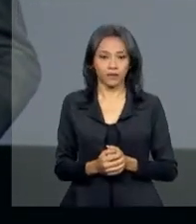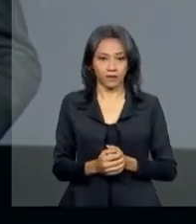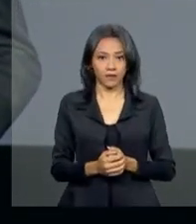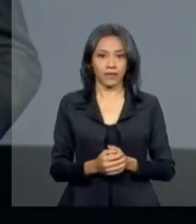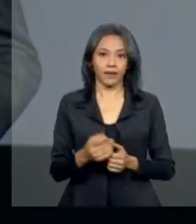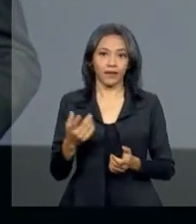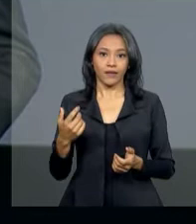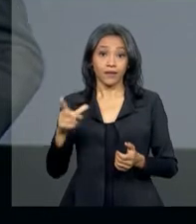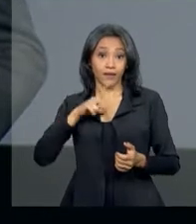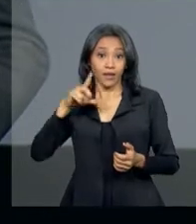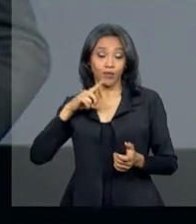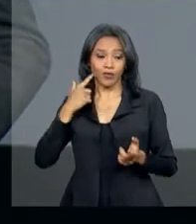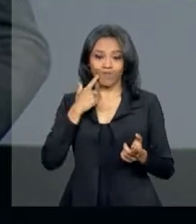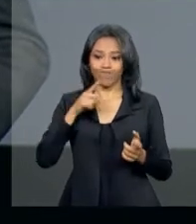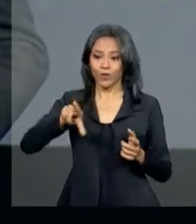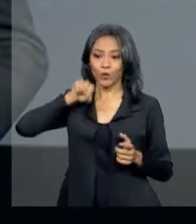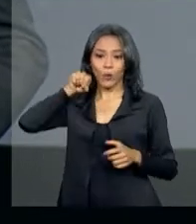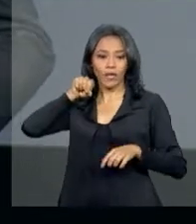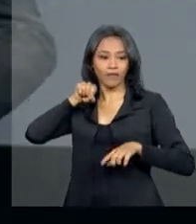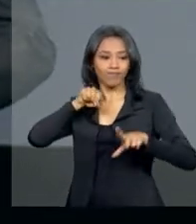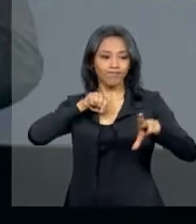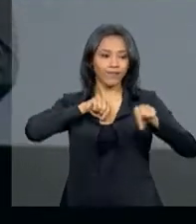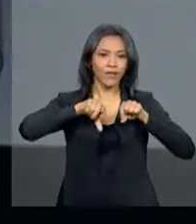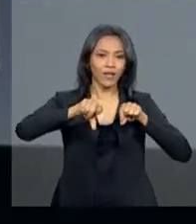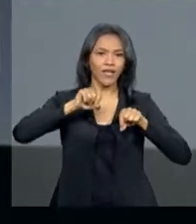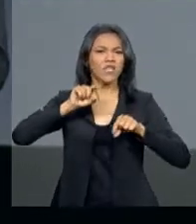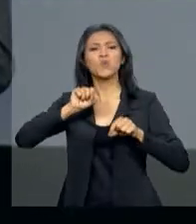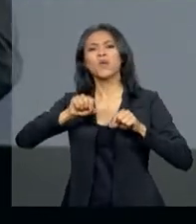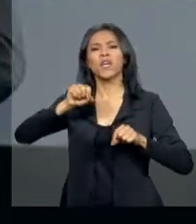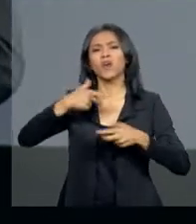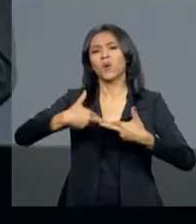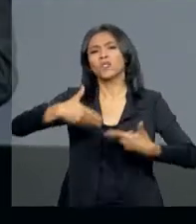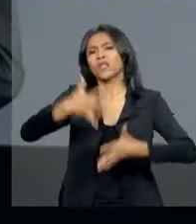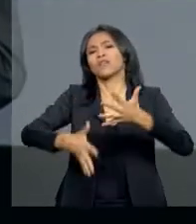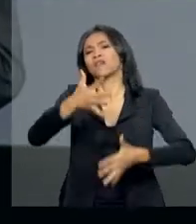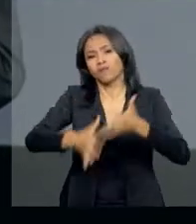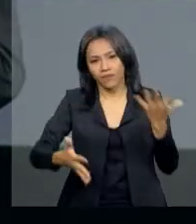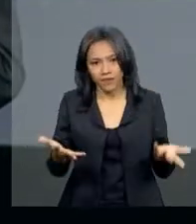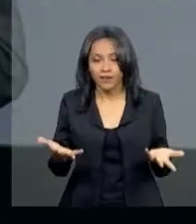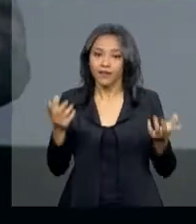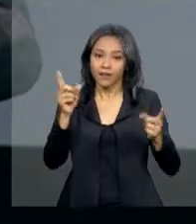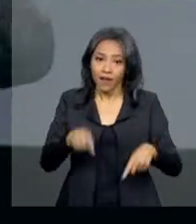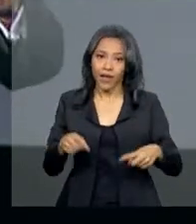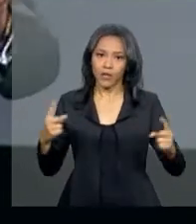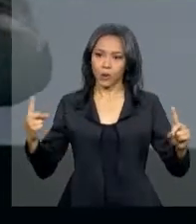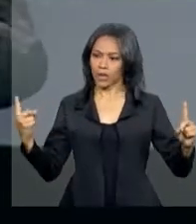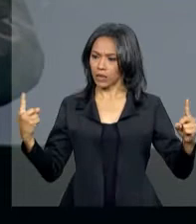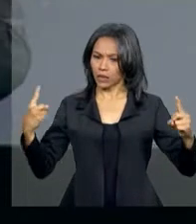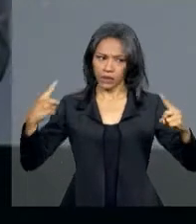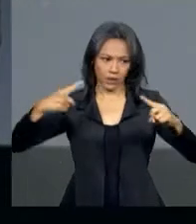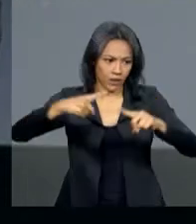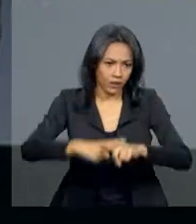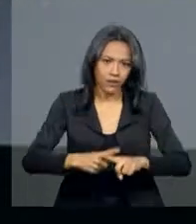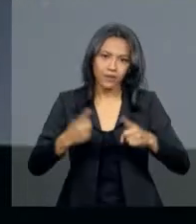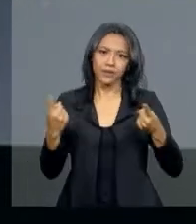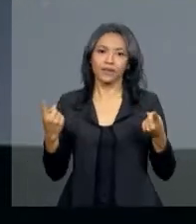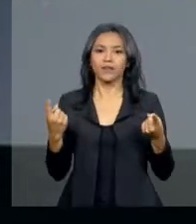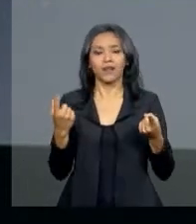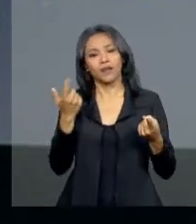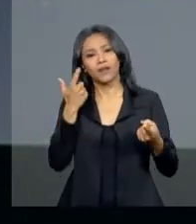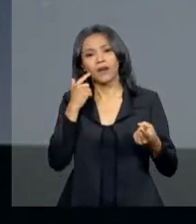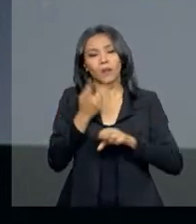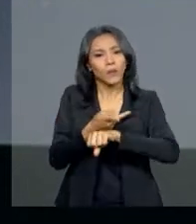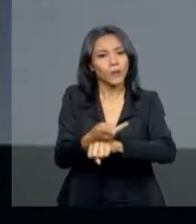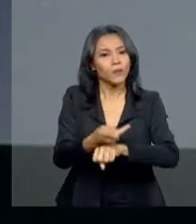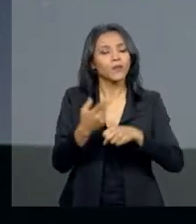opções em lugar de amares portanto é com abertura e competição e isto me dirijo especialmente aqueles